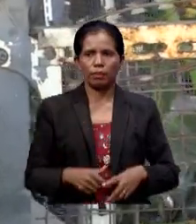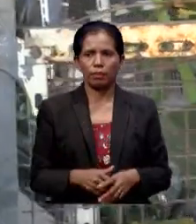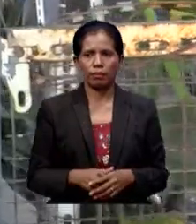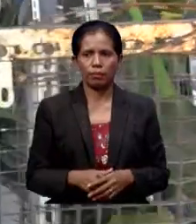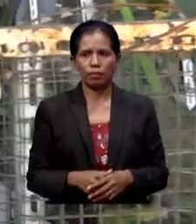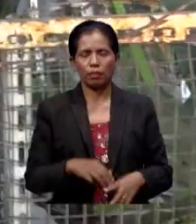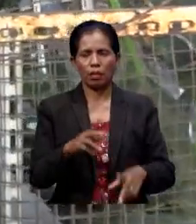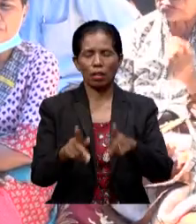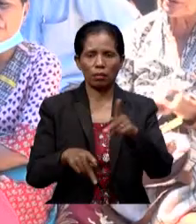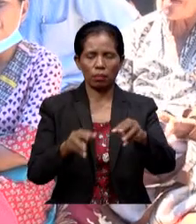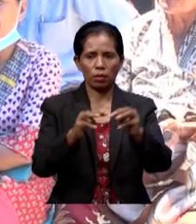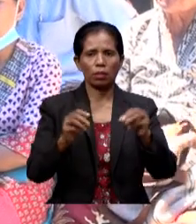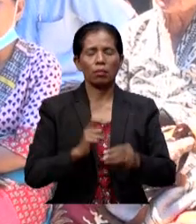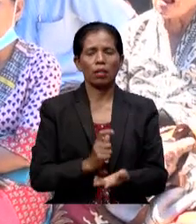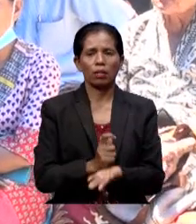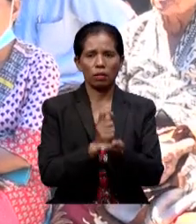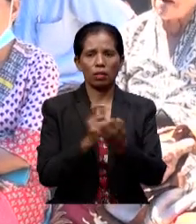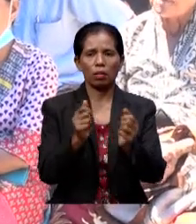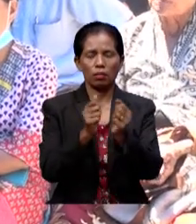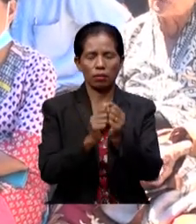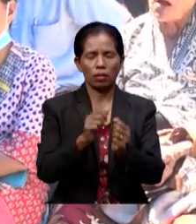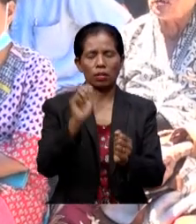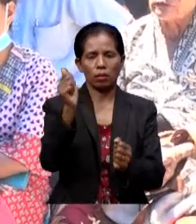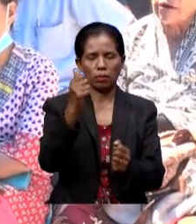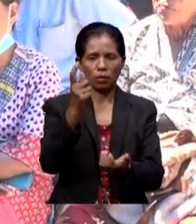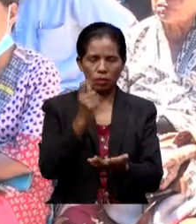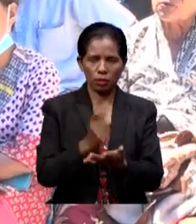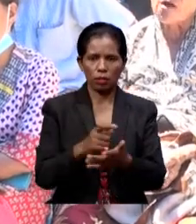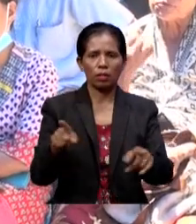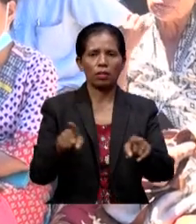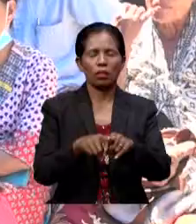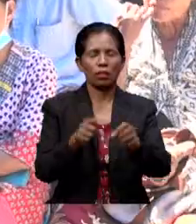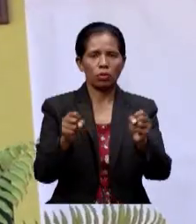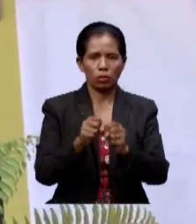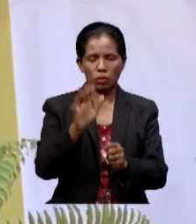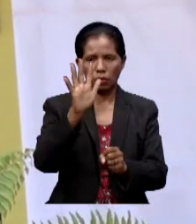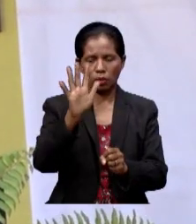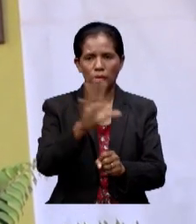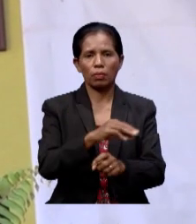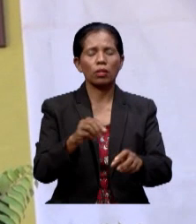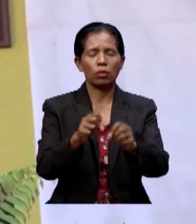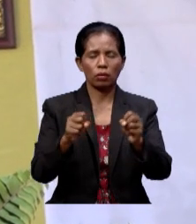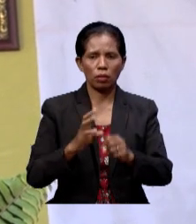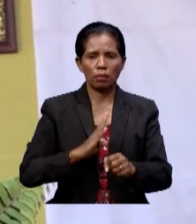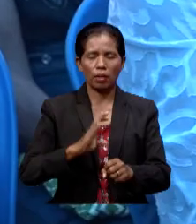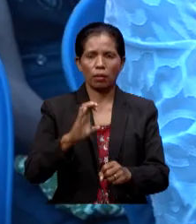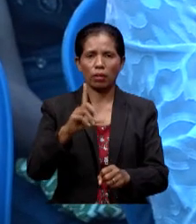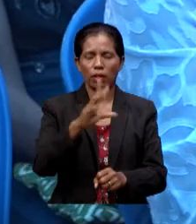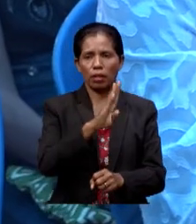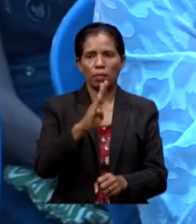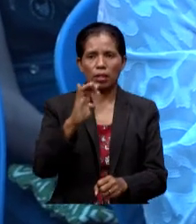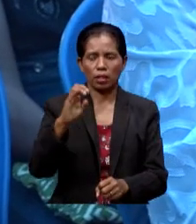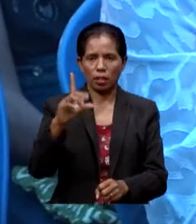Total população e o município de Atauro, Hamutu, Criunsanu, Luresin, composto de Suku Lima, Hanesan Suku Beloi, Bikeli,